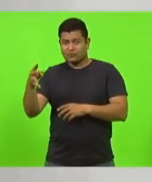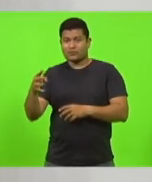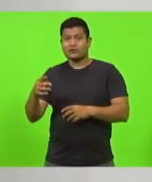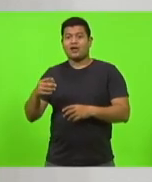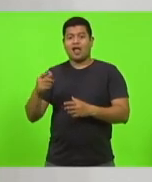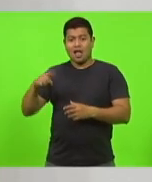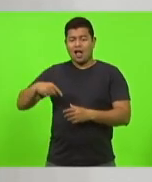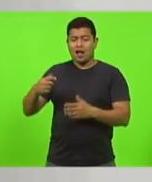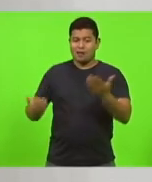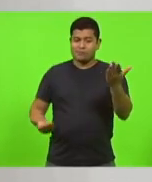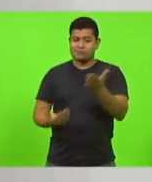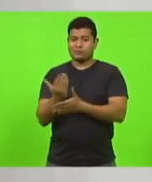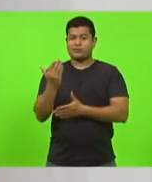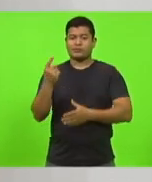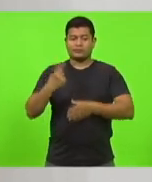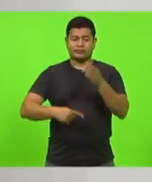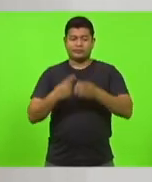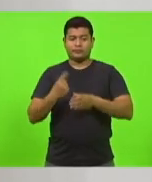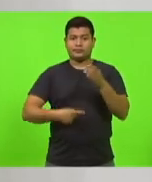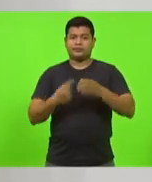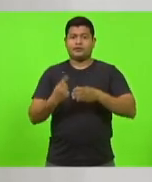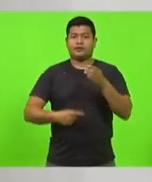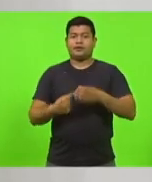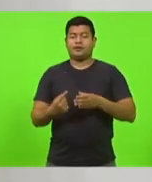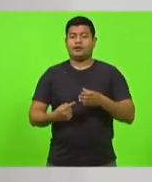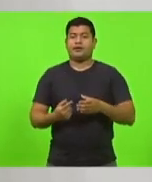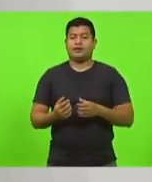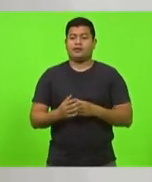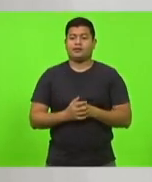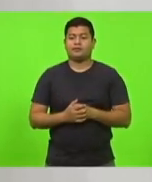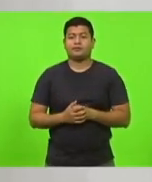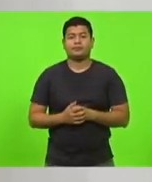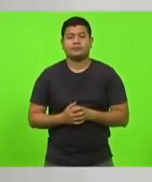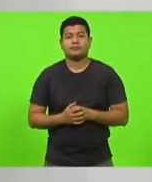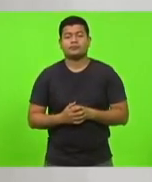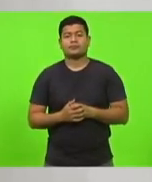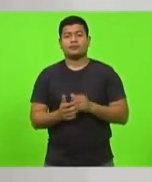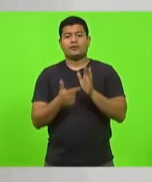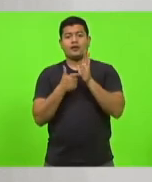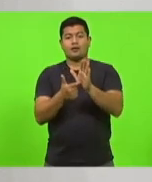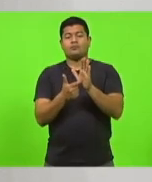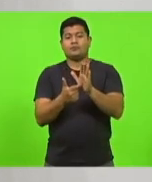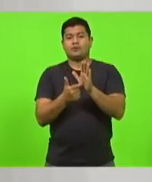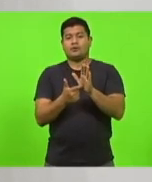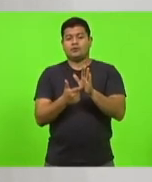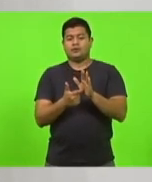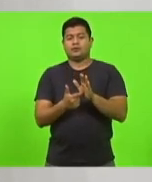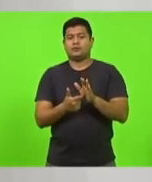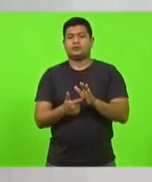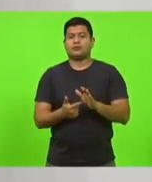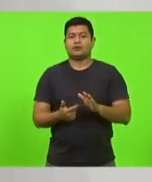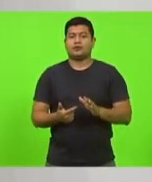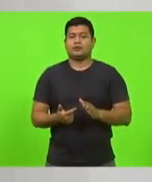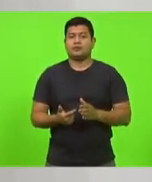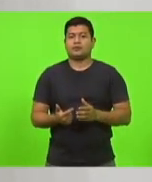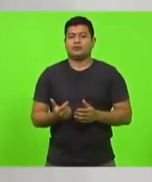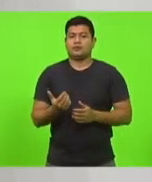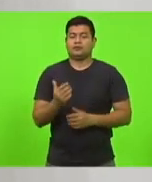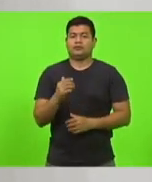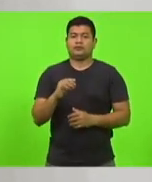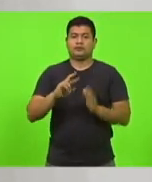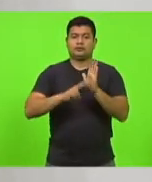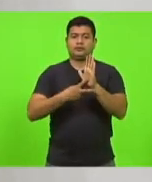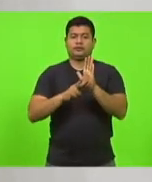aprovada na comissão mista, a tabela que foi apresentada pelo Sindicato dos Trabalhadores